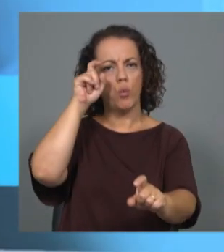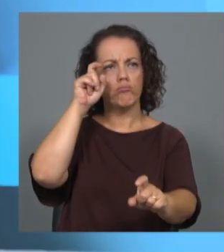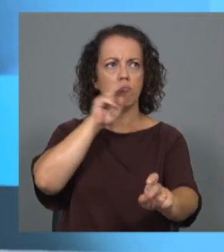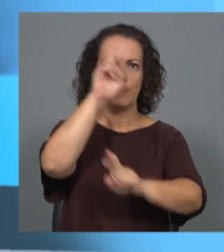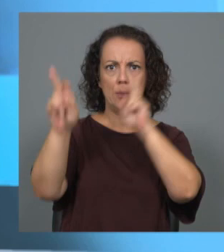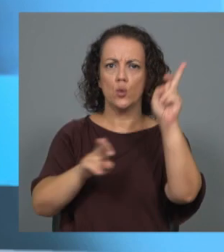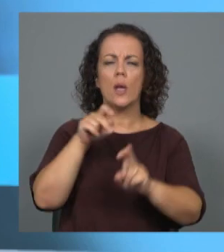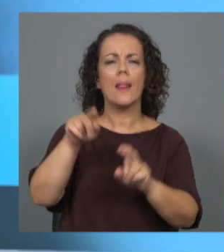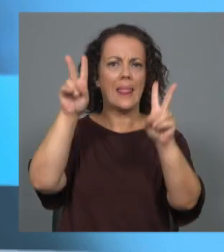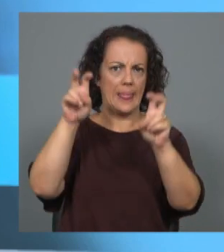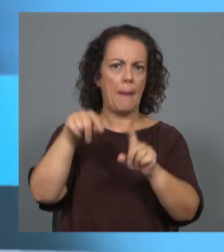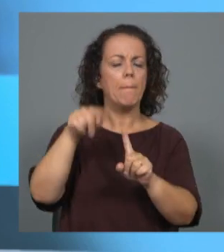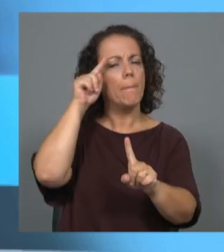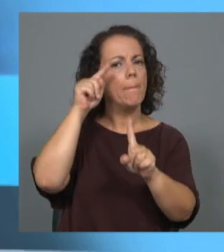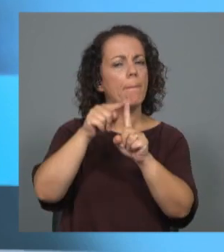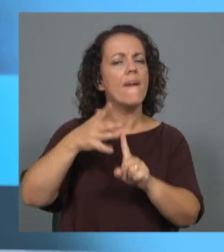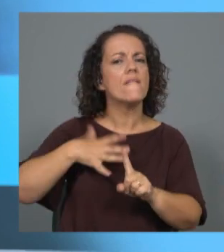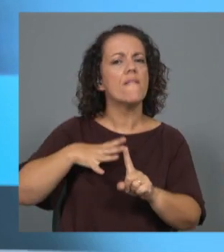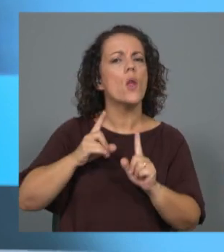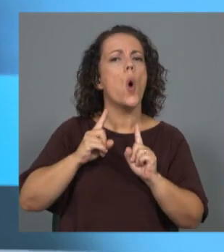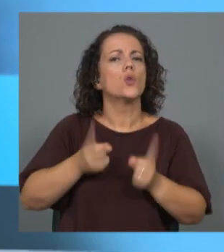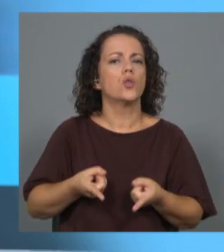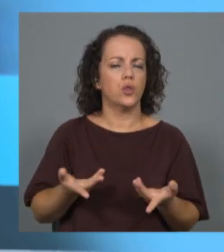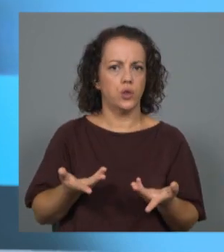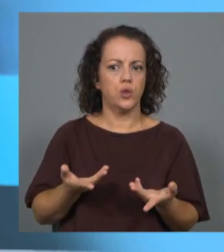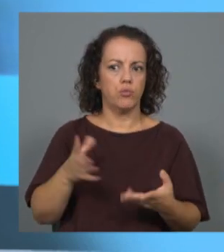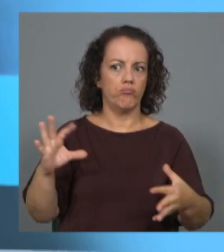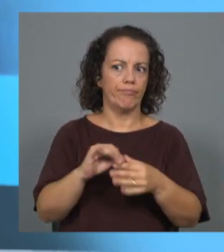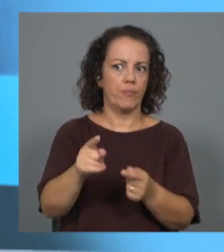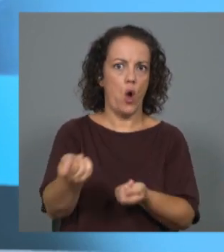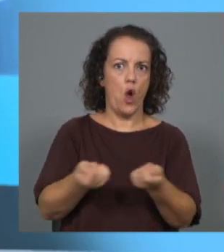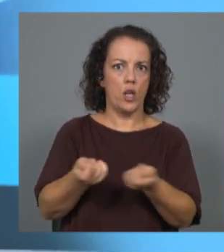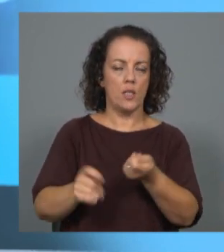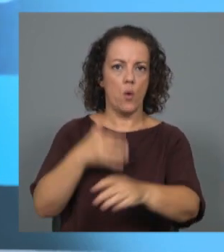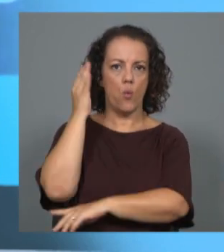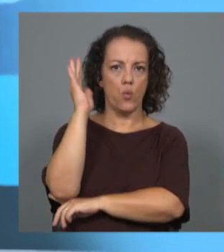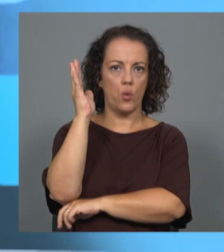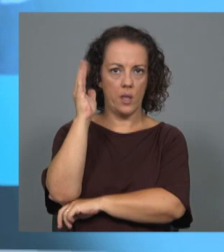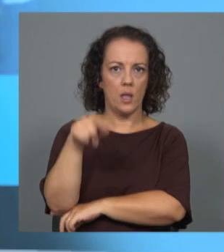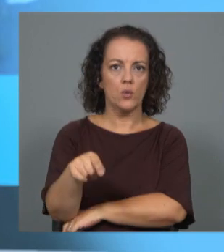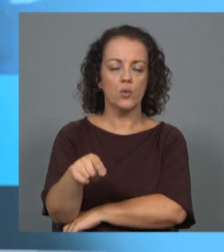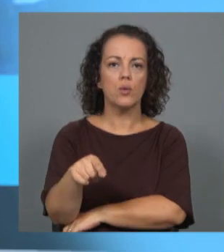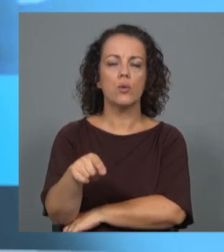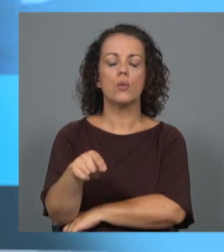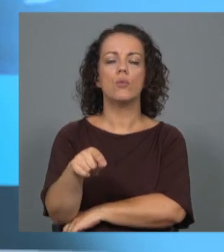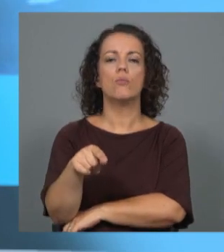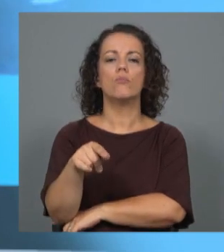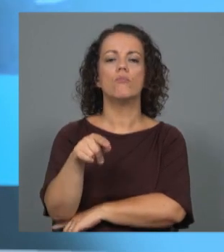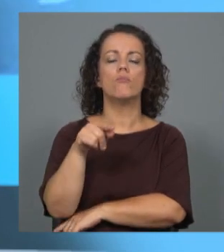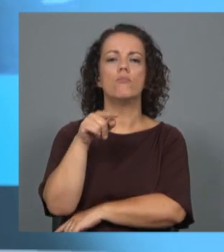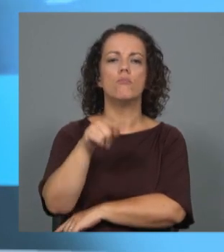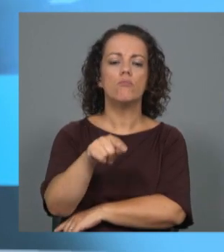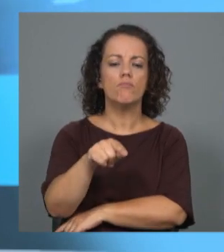é que se pretende, desde já, e logo à partida, com a organização de um congresso que tem no centro, no fulcro,